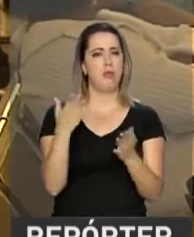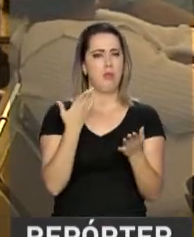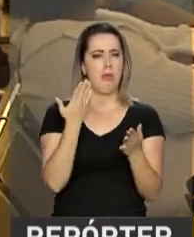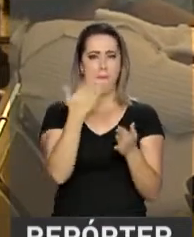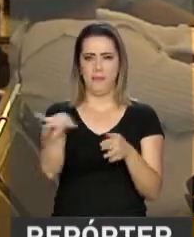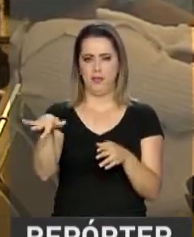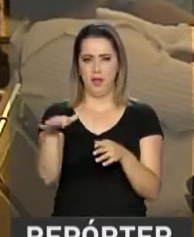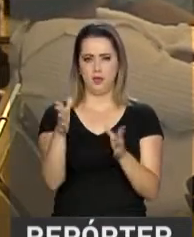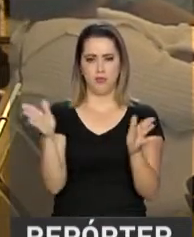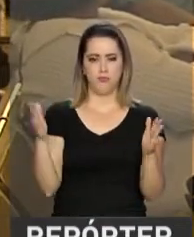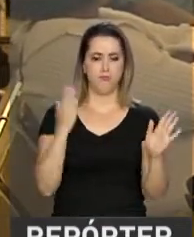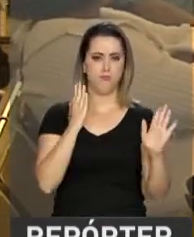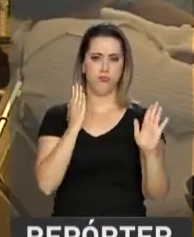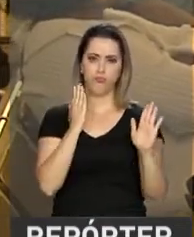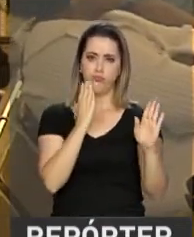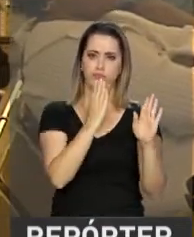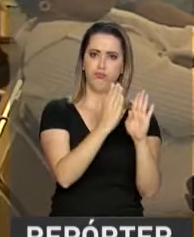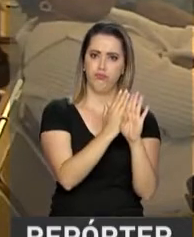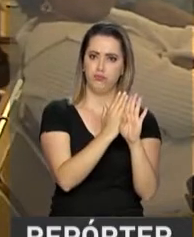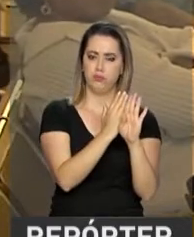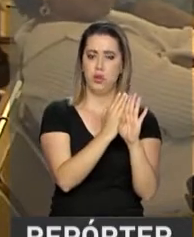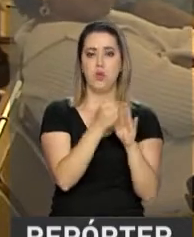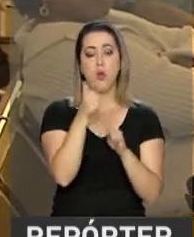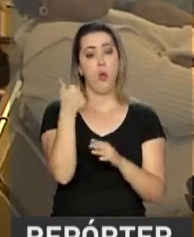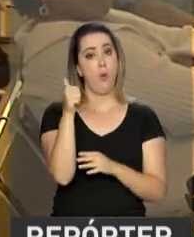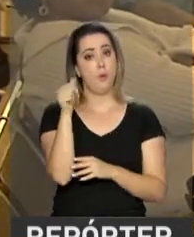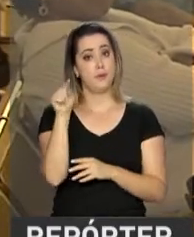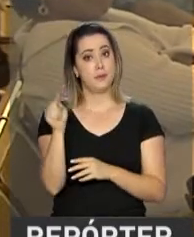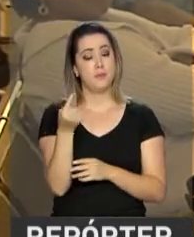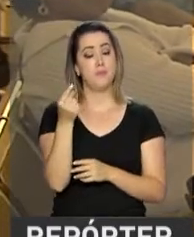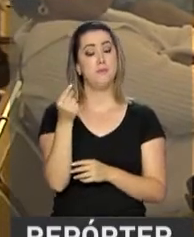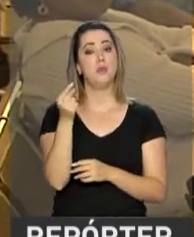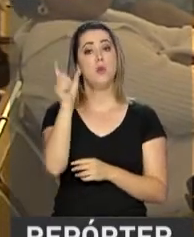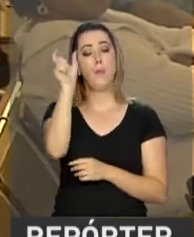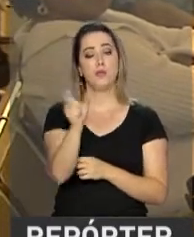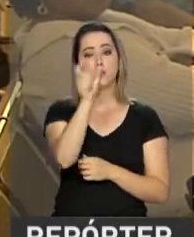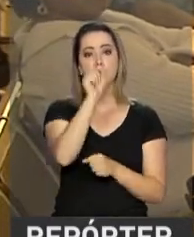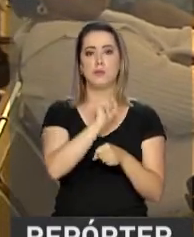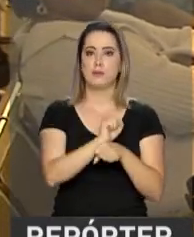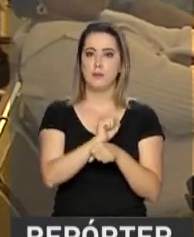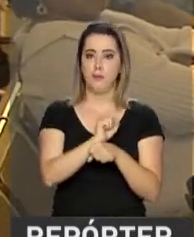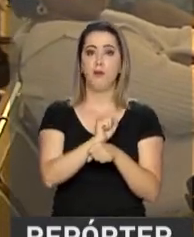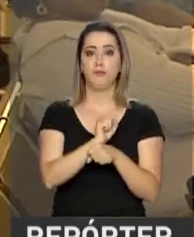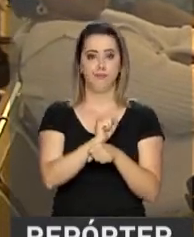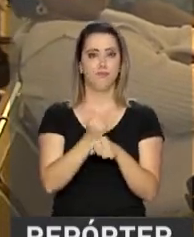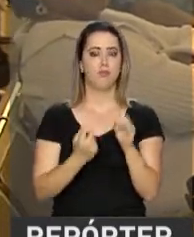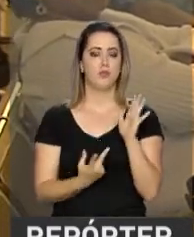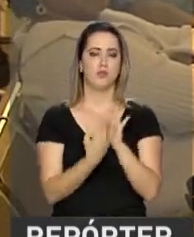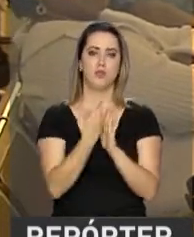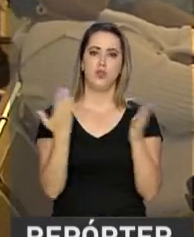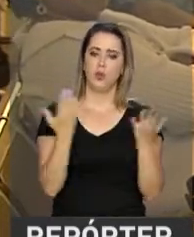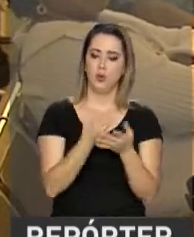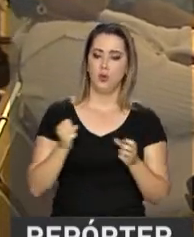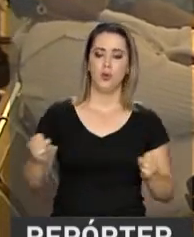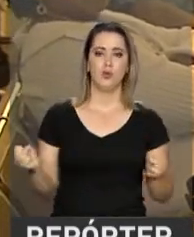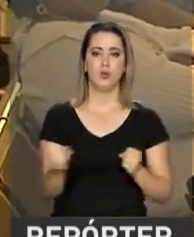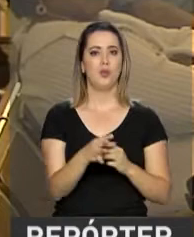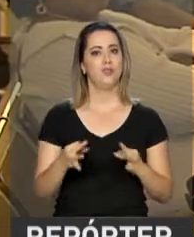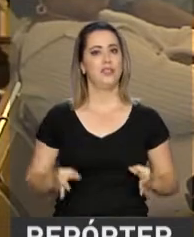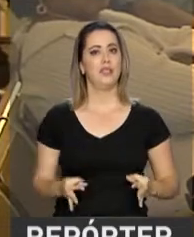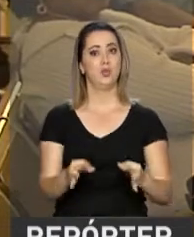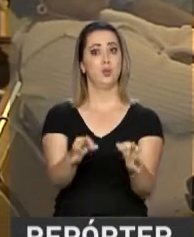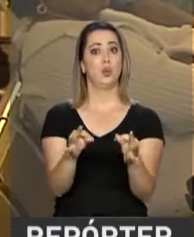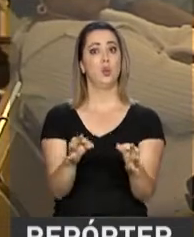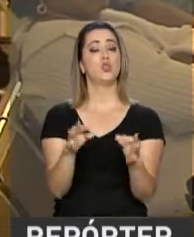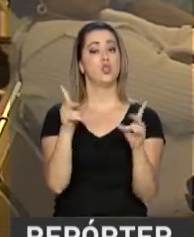de 22 mil para 11 mil e com a nova tecnologia a idéia é diminuir ainda mais esse tempo de espera